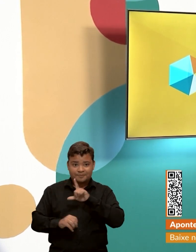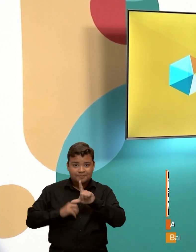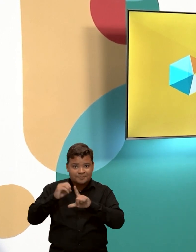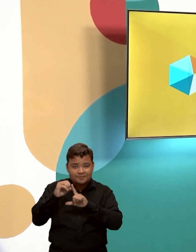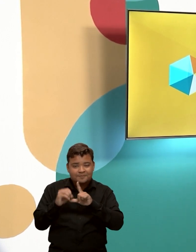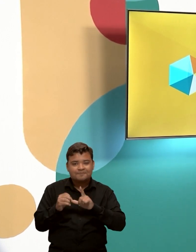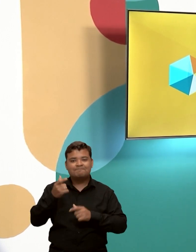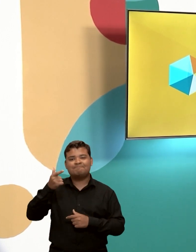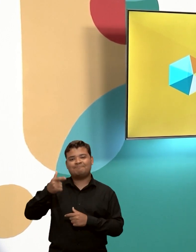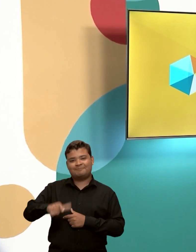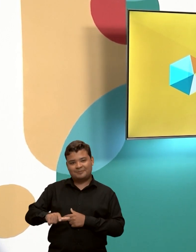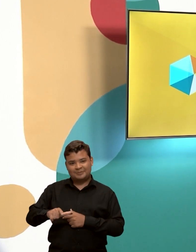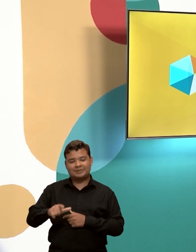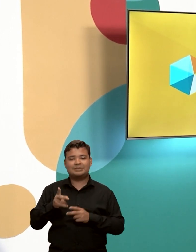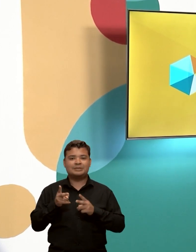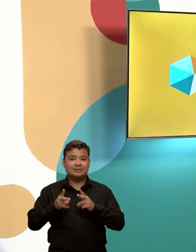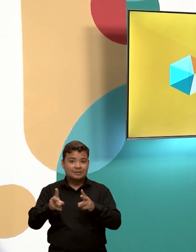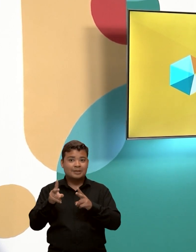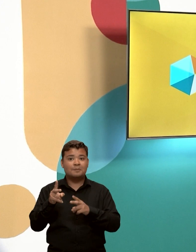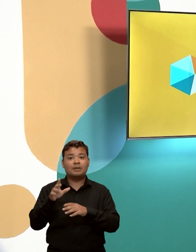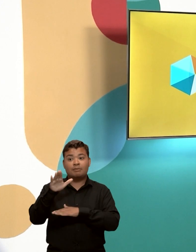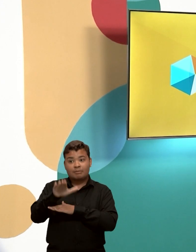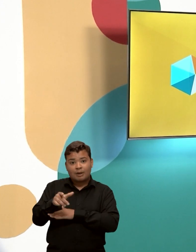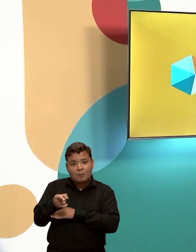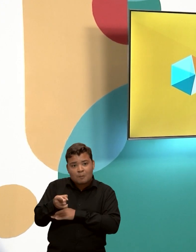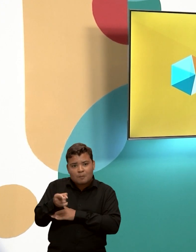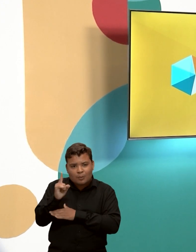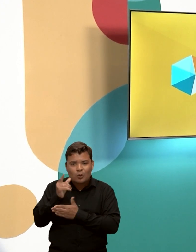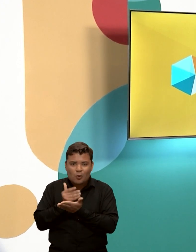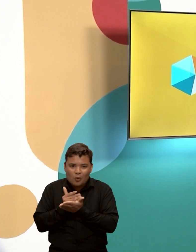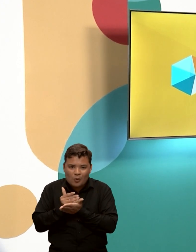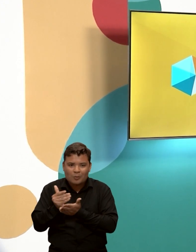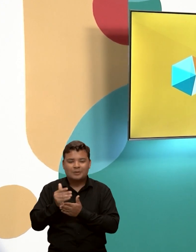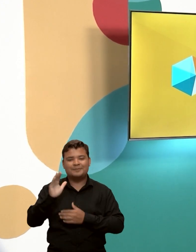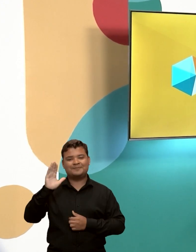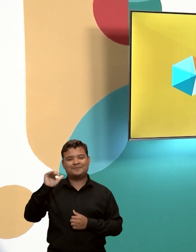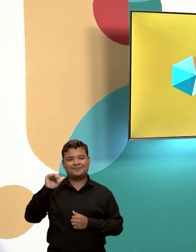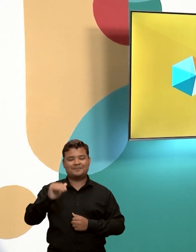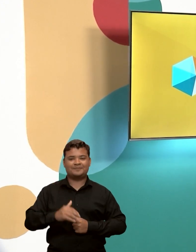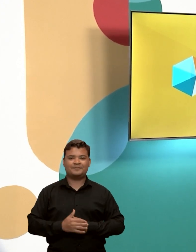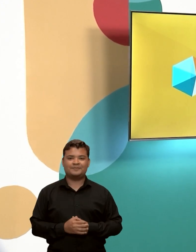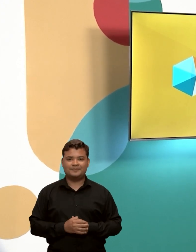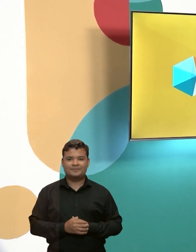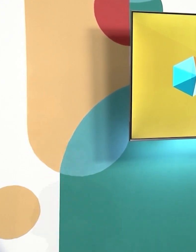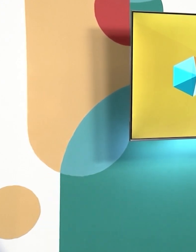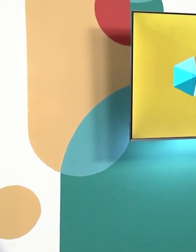está de volta te acompanhando sempre no início da tarde. Até a próxima. Tchau, tchau!